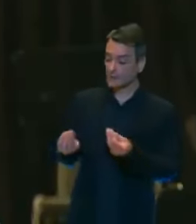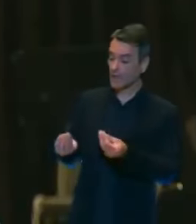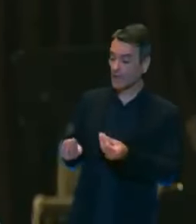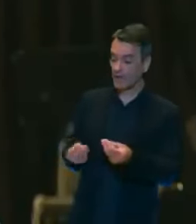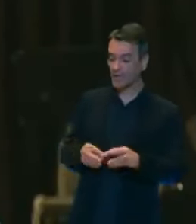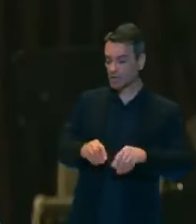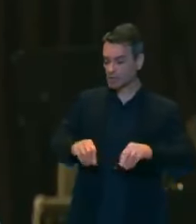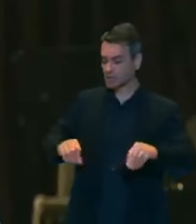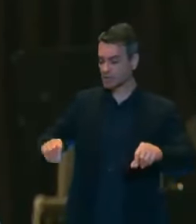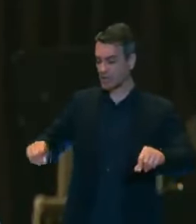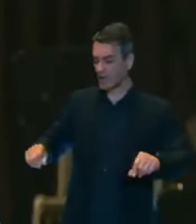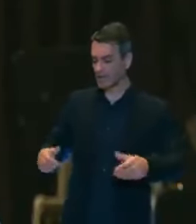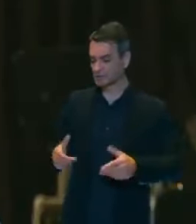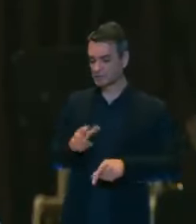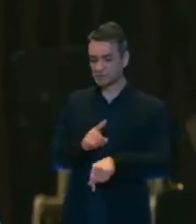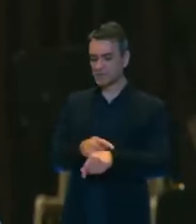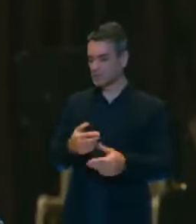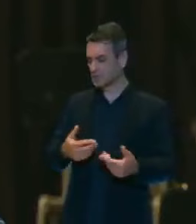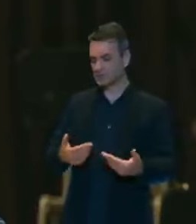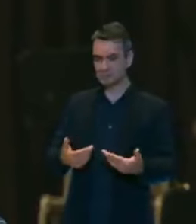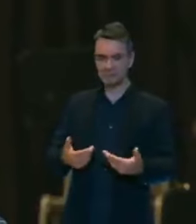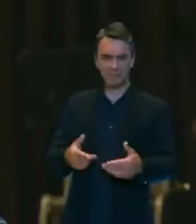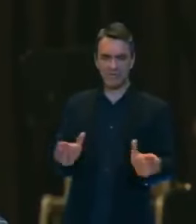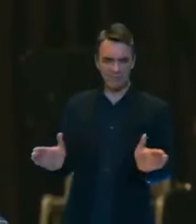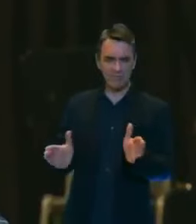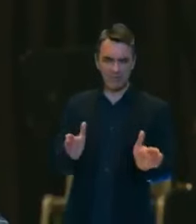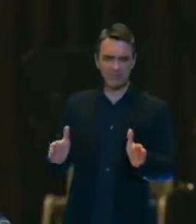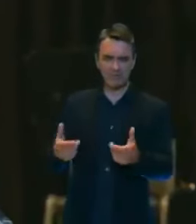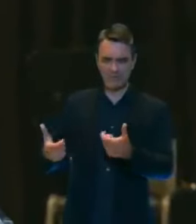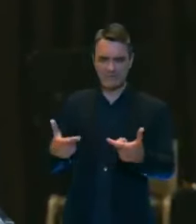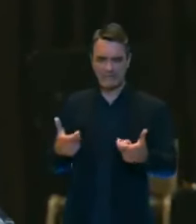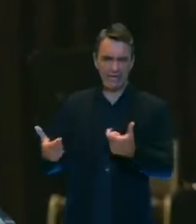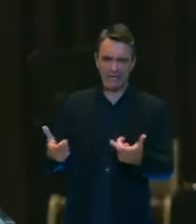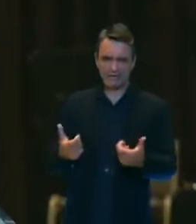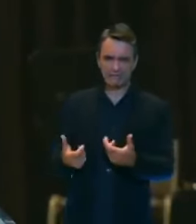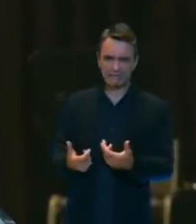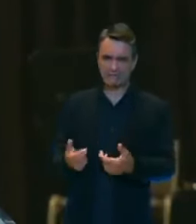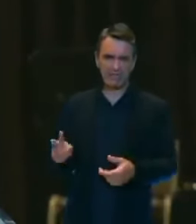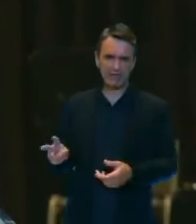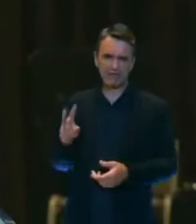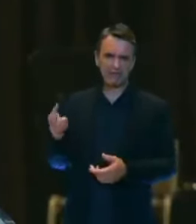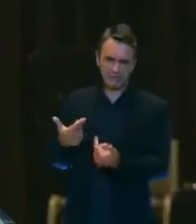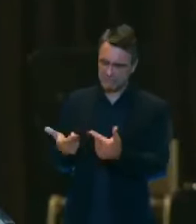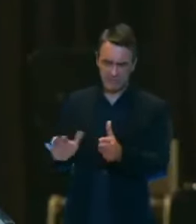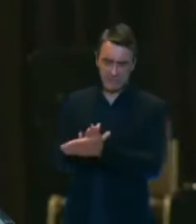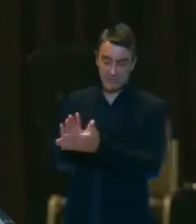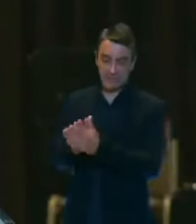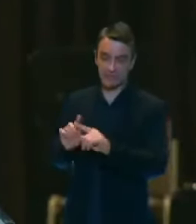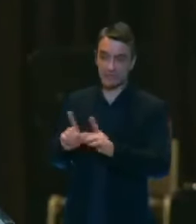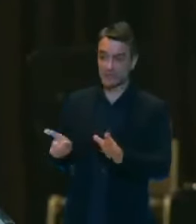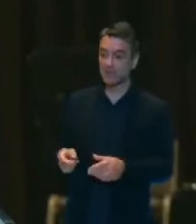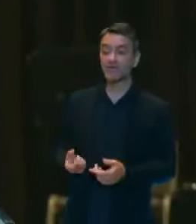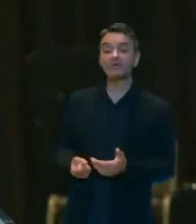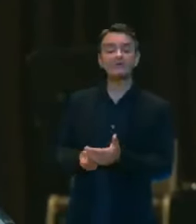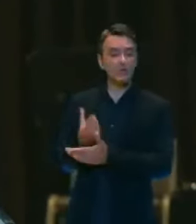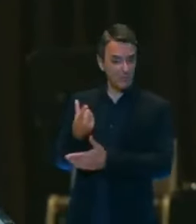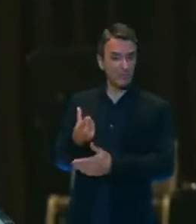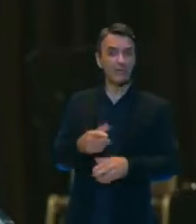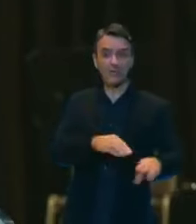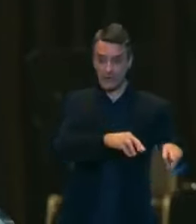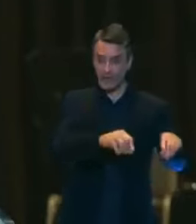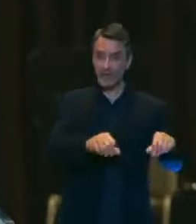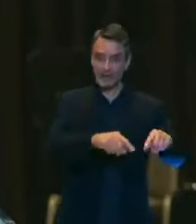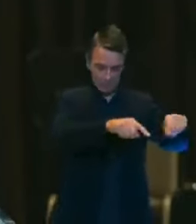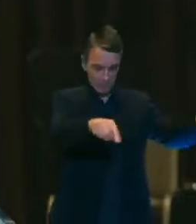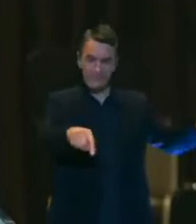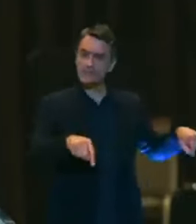naquela época, numa guerra, terra não tem valor nenhum. E eu quero que você compre a terra dele,